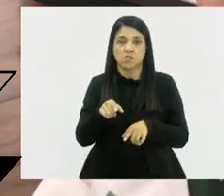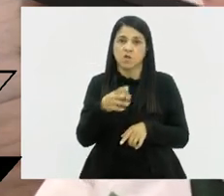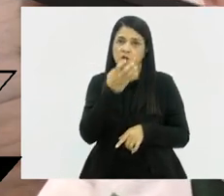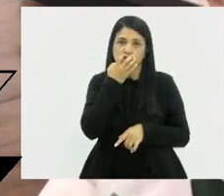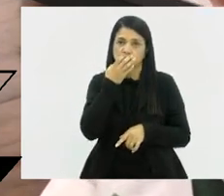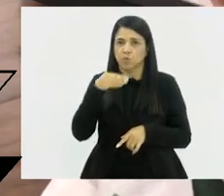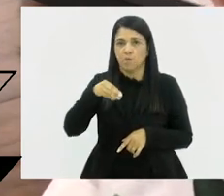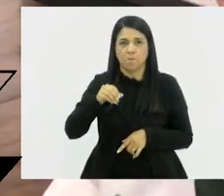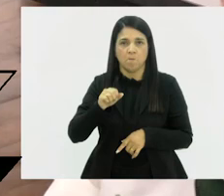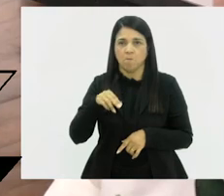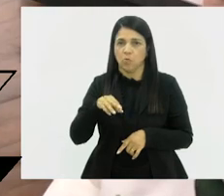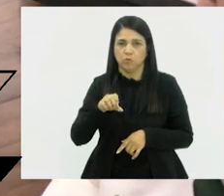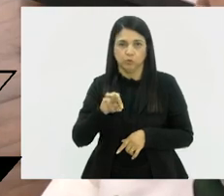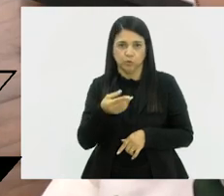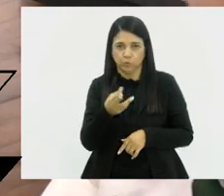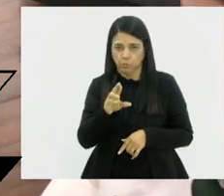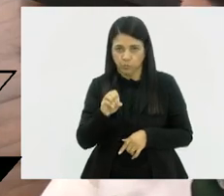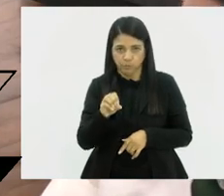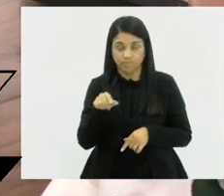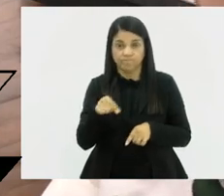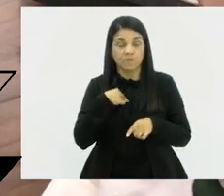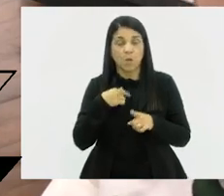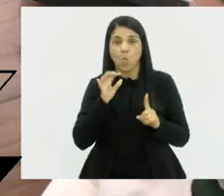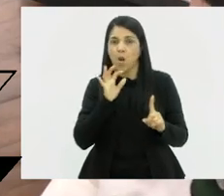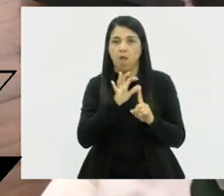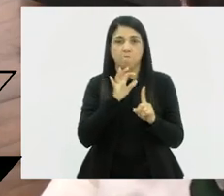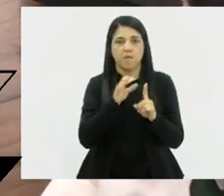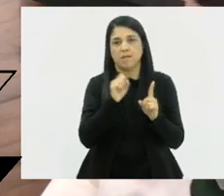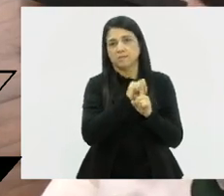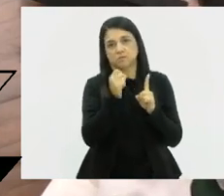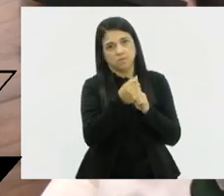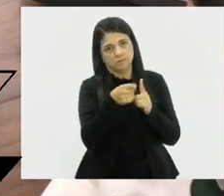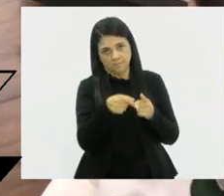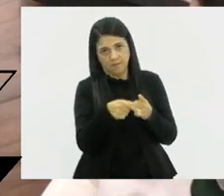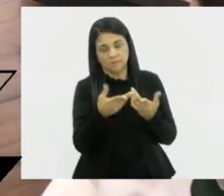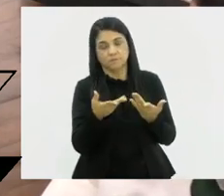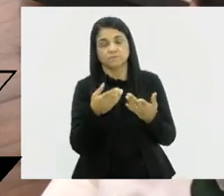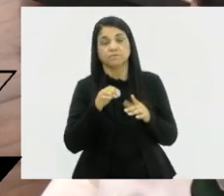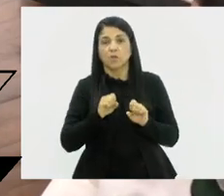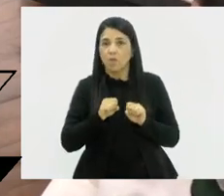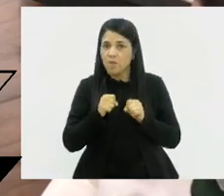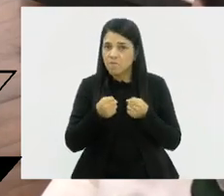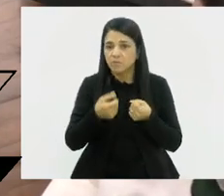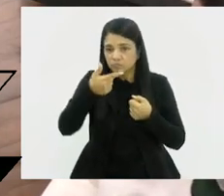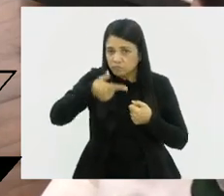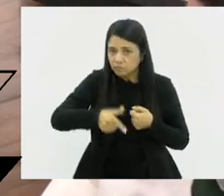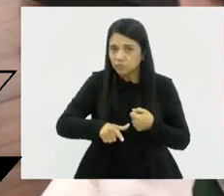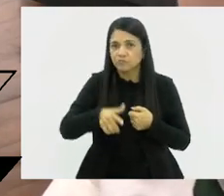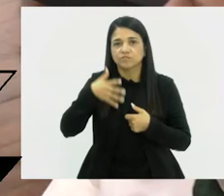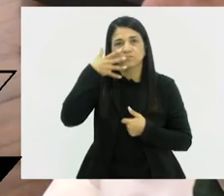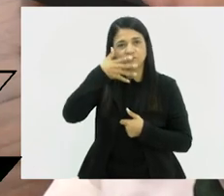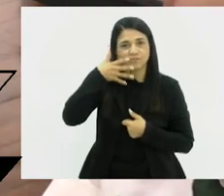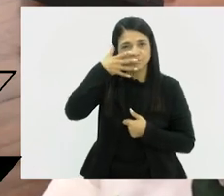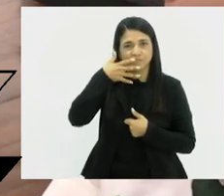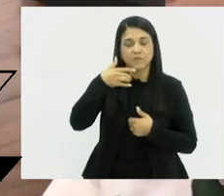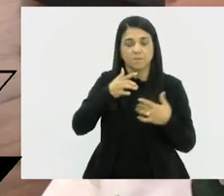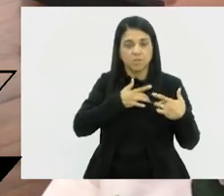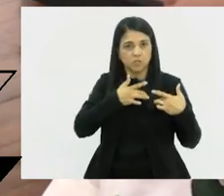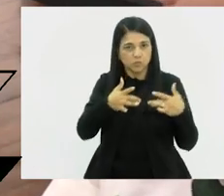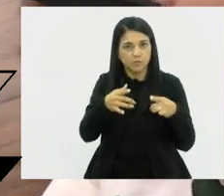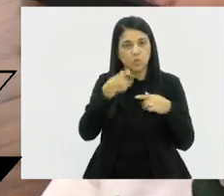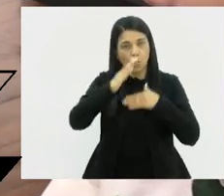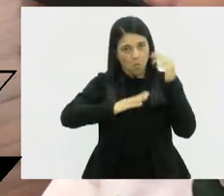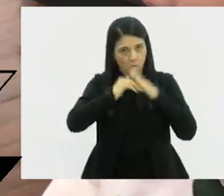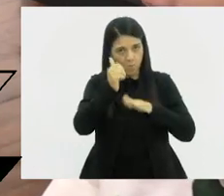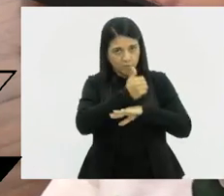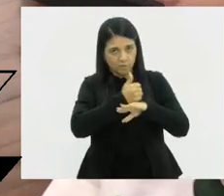como realmente uma ameaça à sociedade como um todo. Então, mais uma vez, reforço a minha, não só a disposição minha como